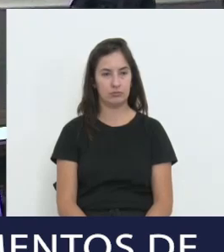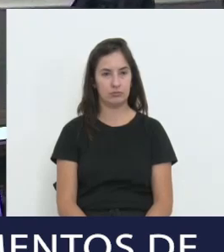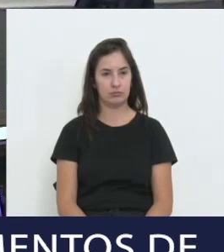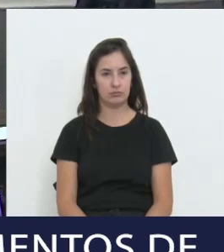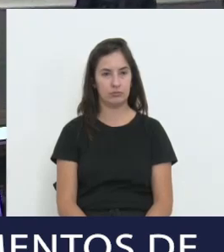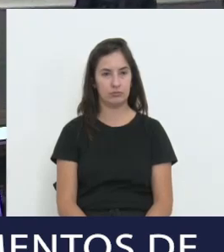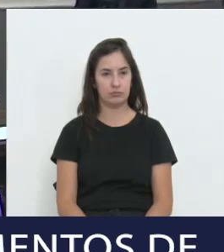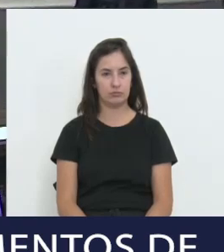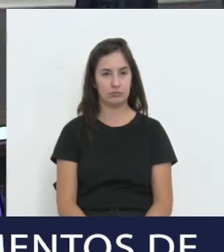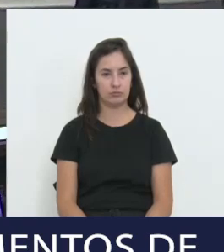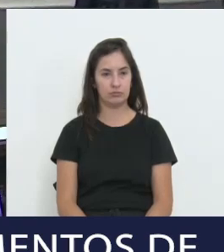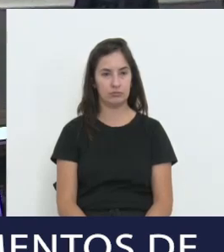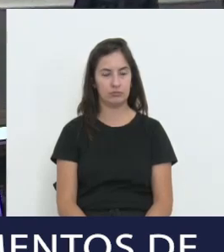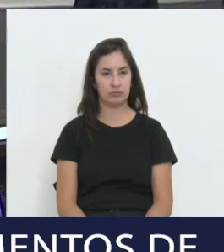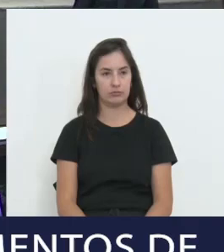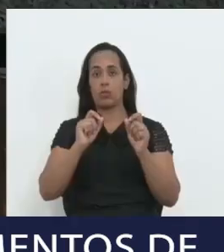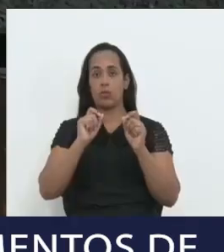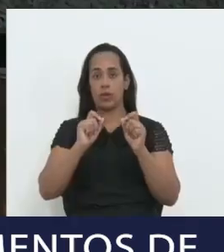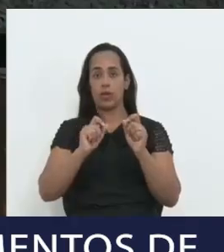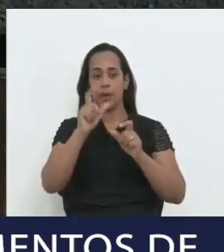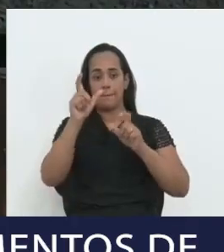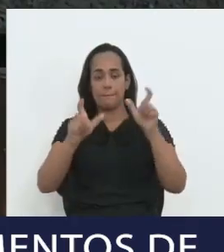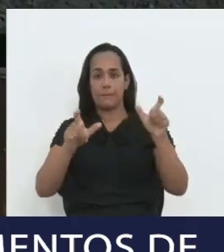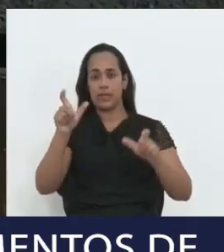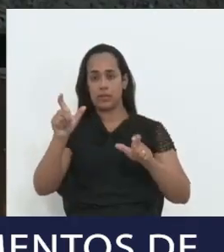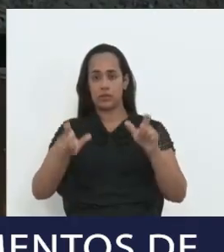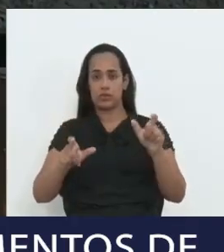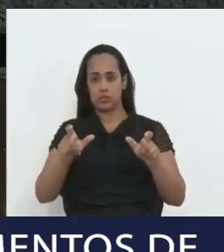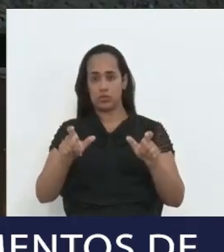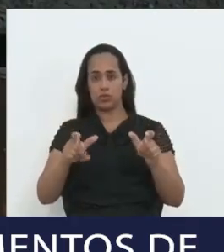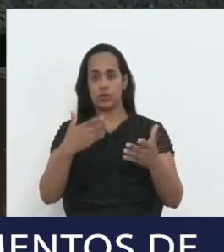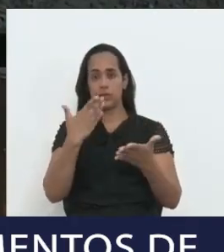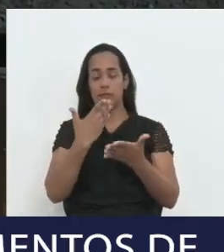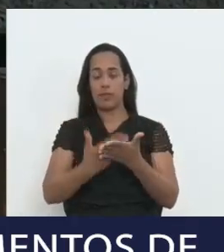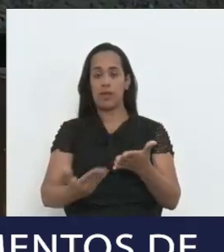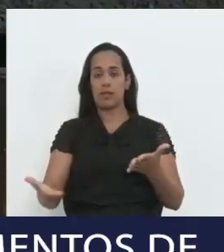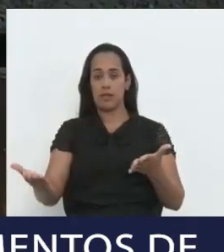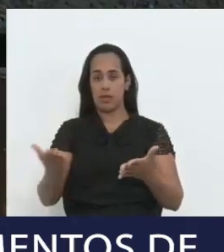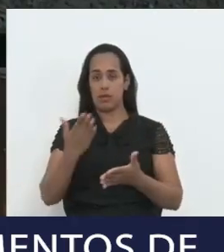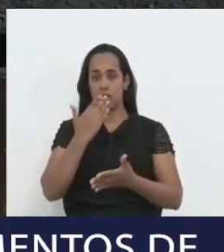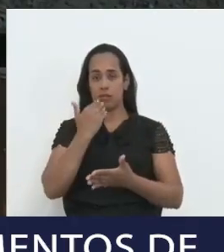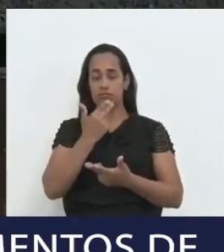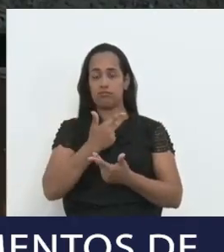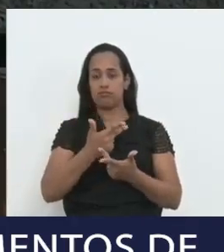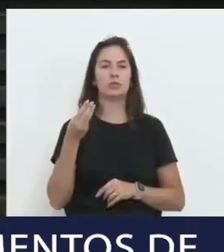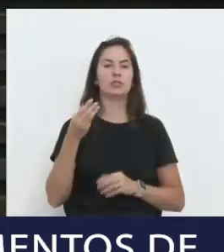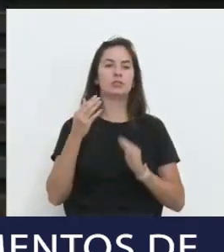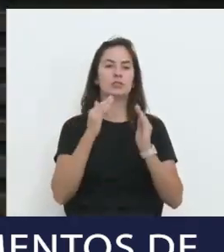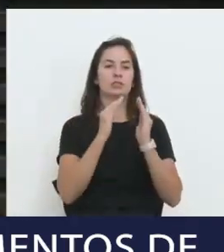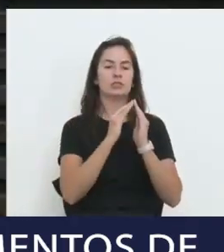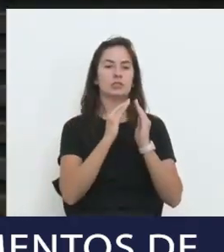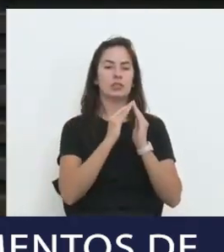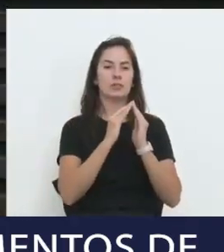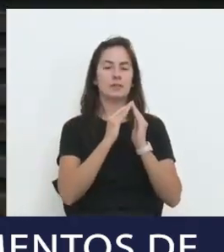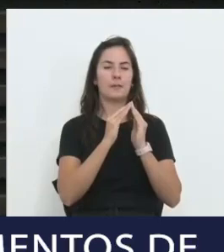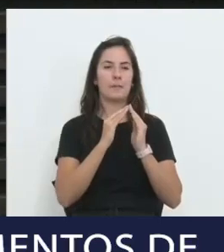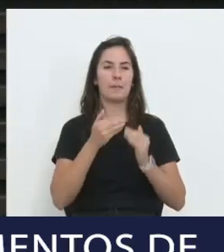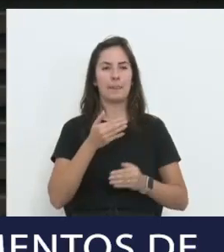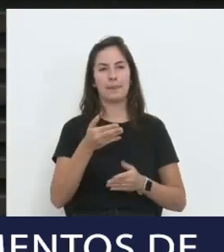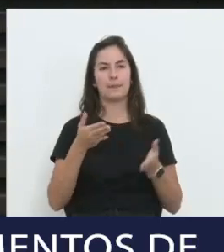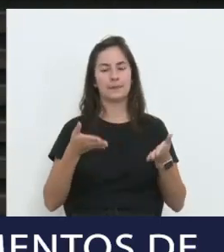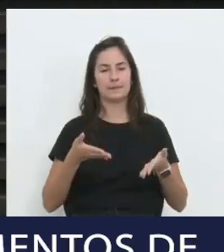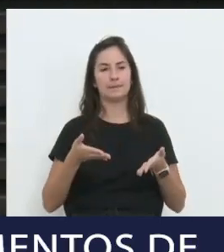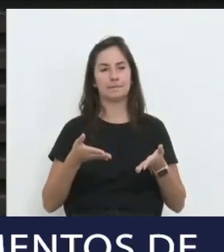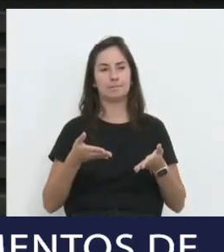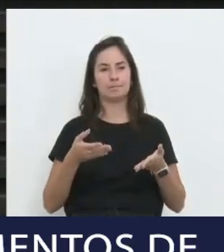assinada por diversos vereadores no grande expediente os parlamentares deliberaram três requerimentos com solicitações de informação